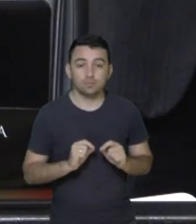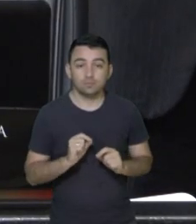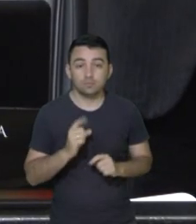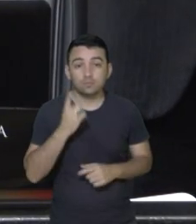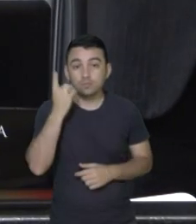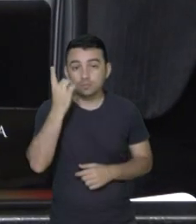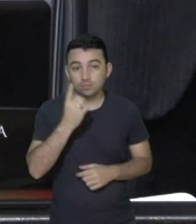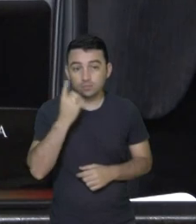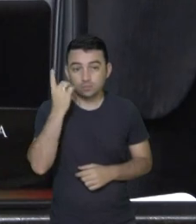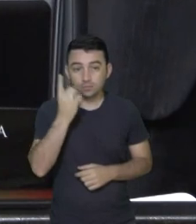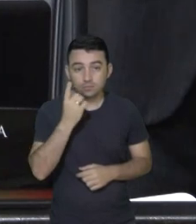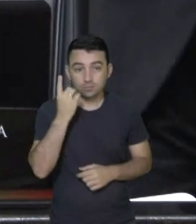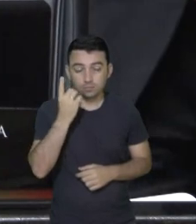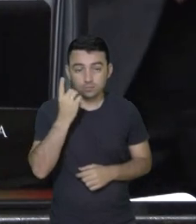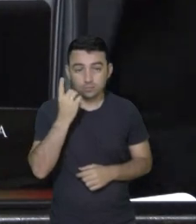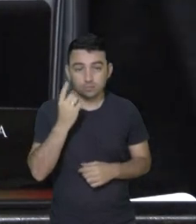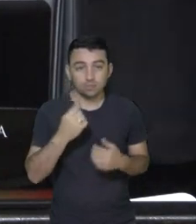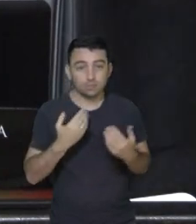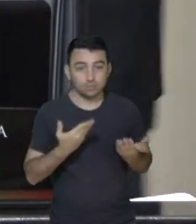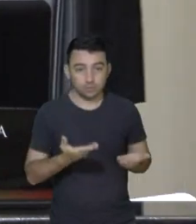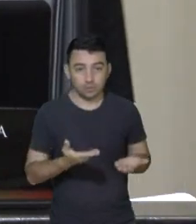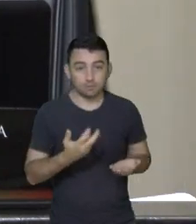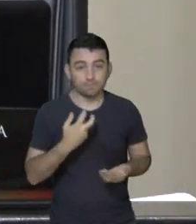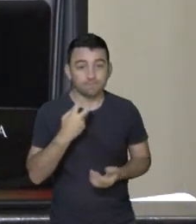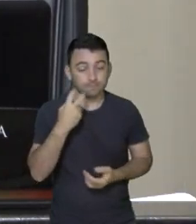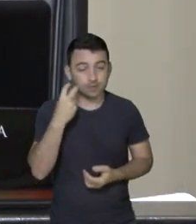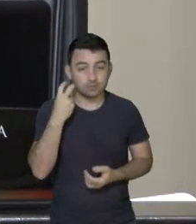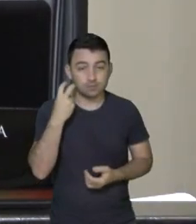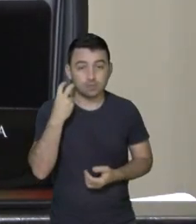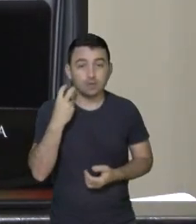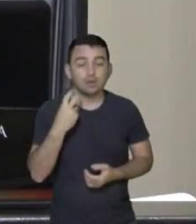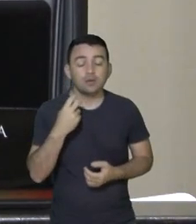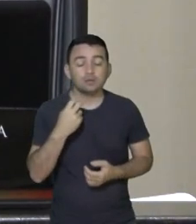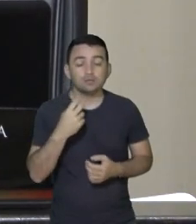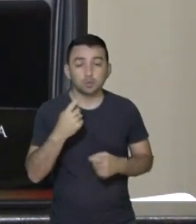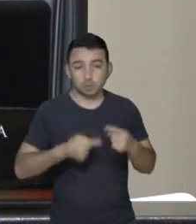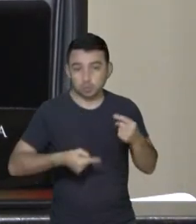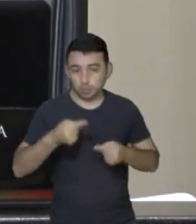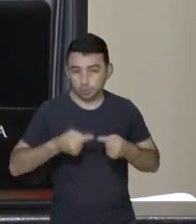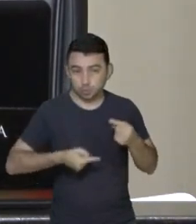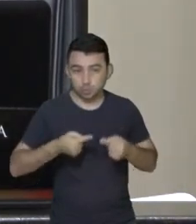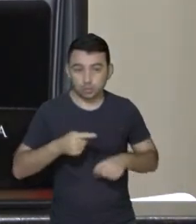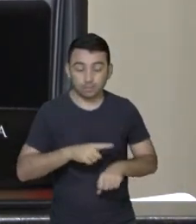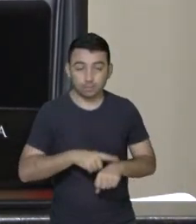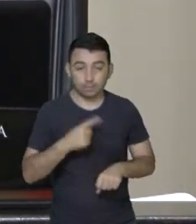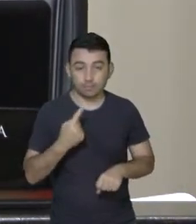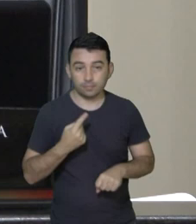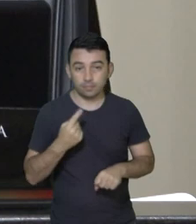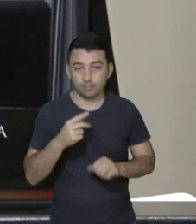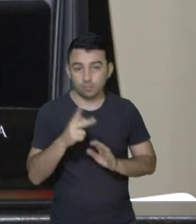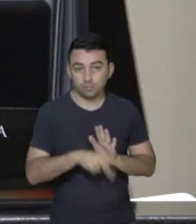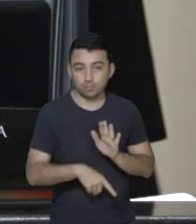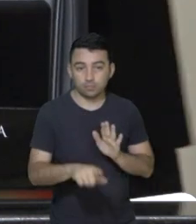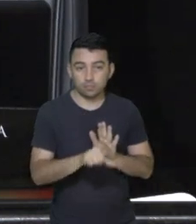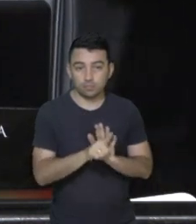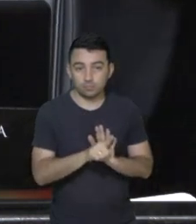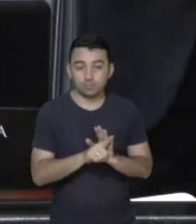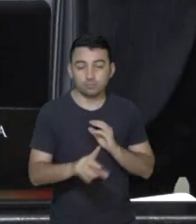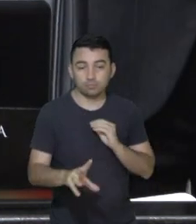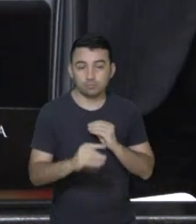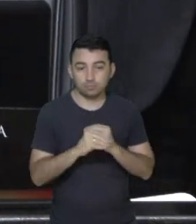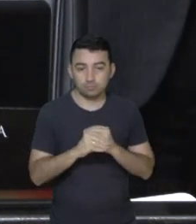deputado Fernando Vampiro, discussão e votação em primeiro turno do projeto de lei